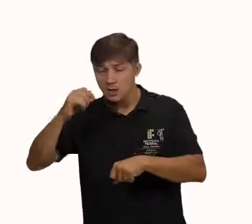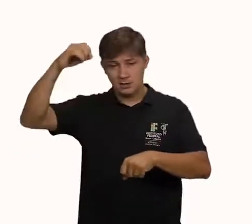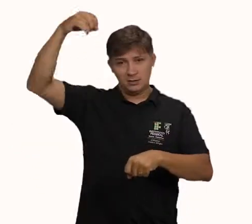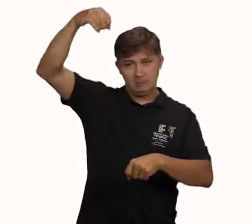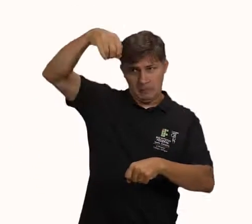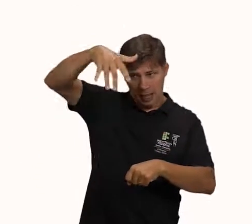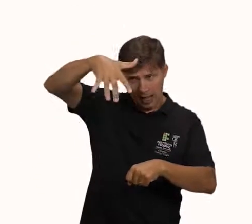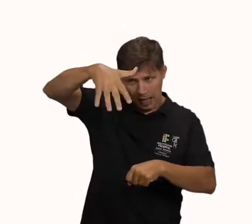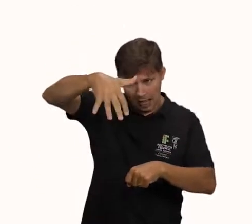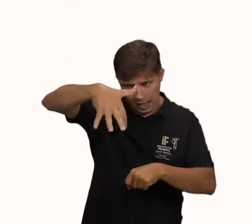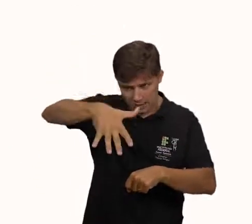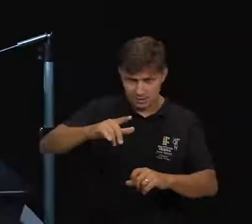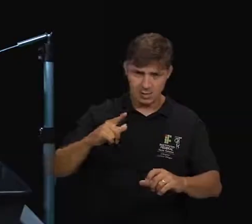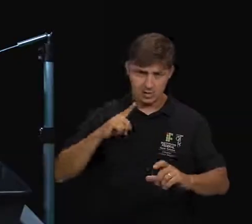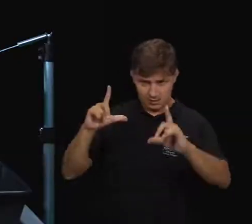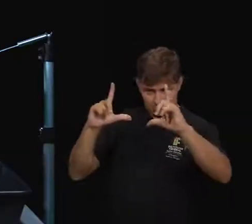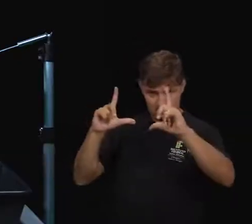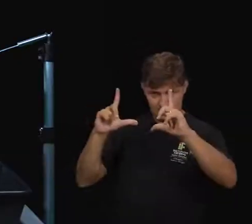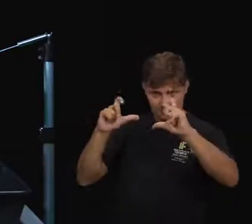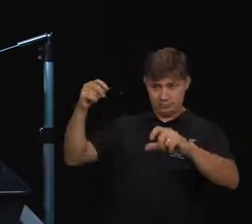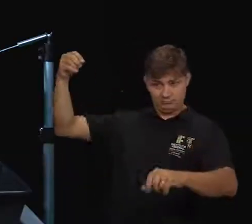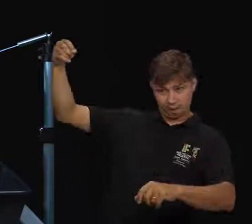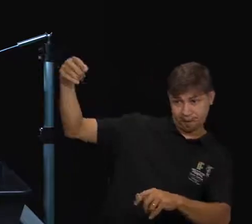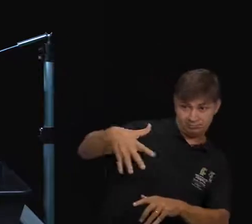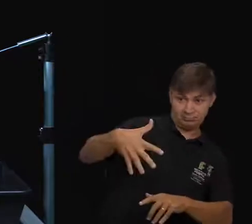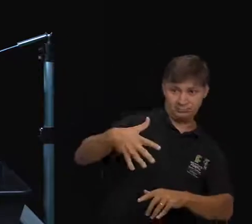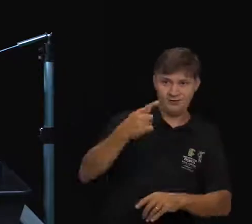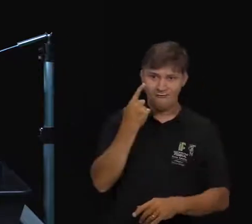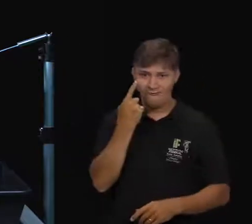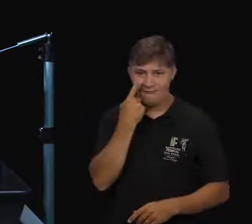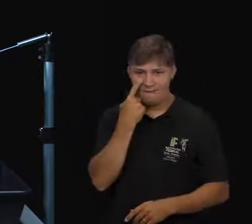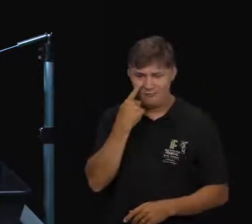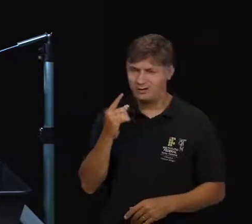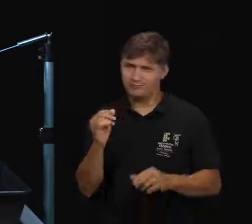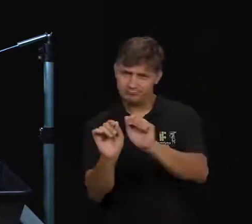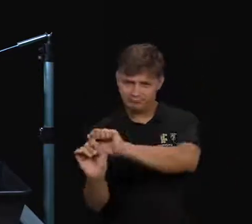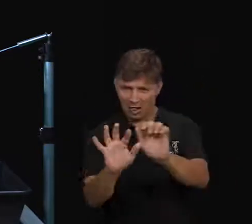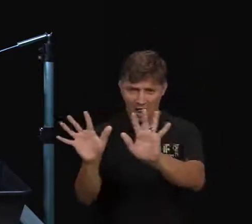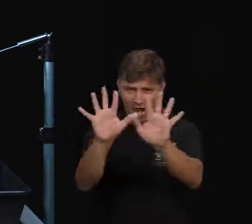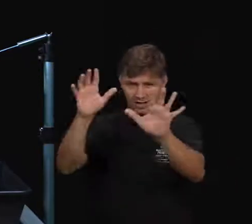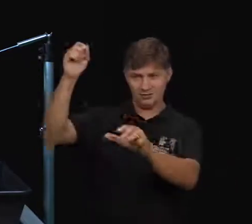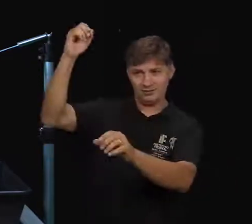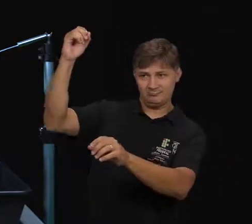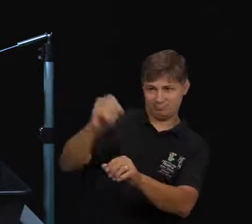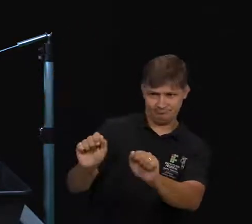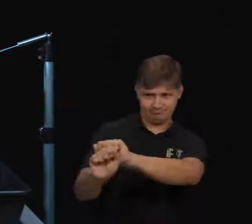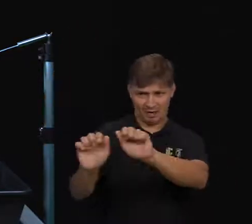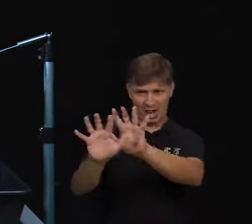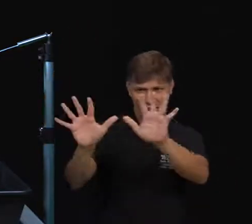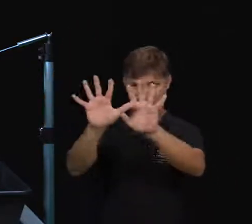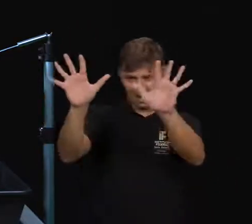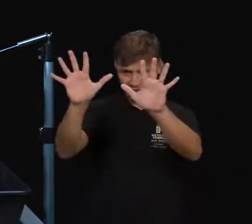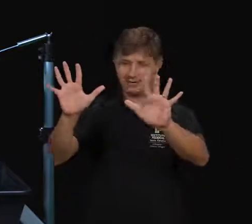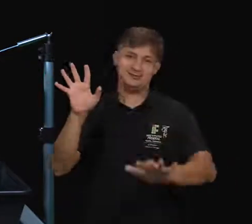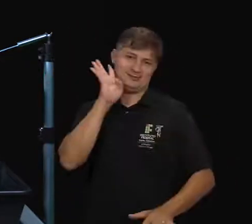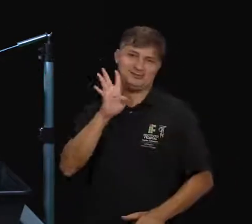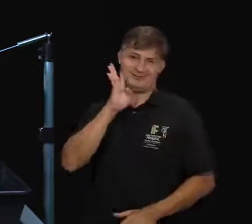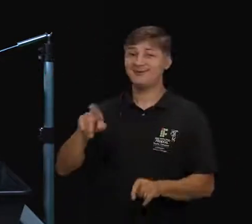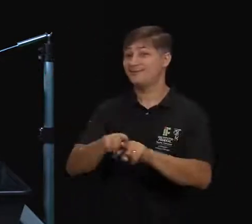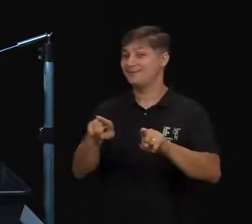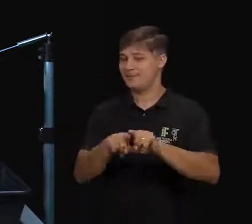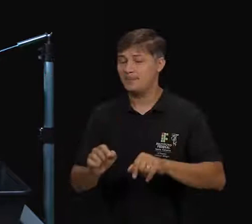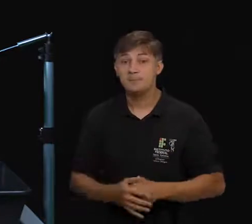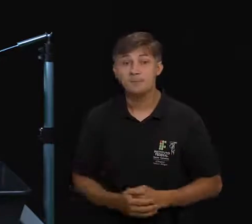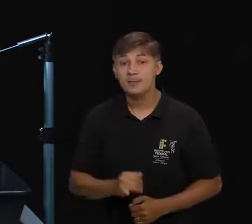morango, o morango vai cair no aquário e eu vou pegar o morango mergulhando na água, aquelas borbulhas do morango, que vai tornar